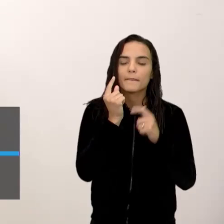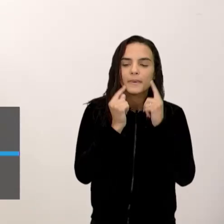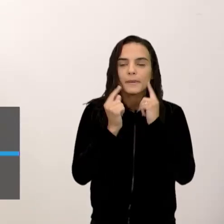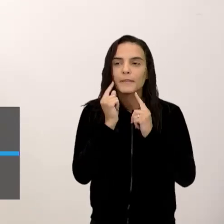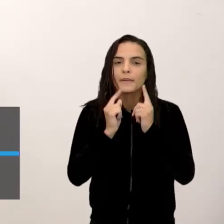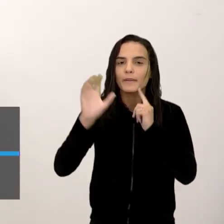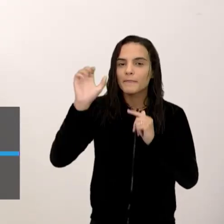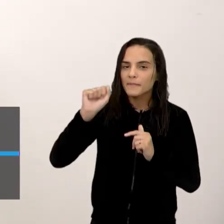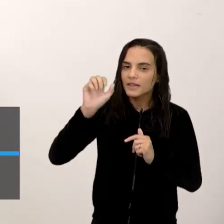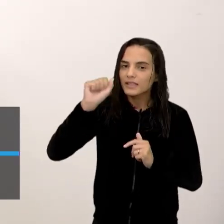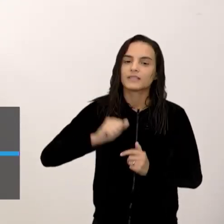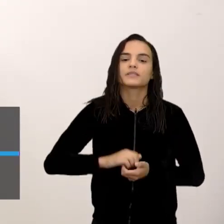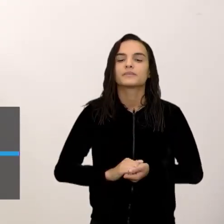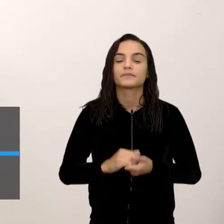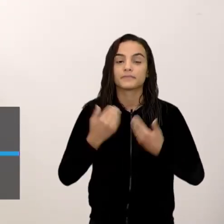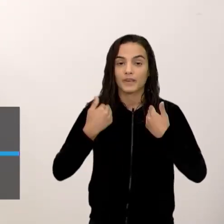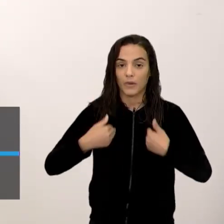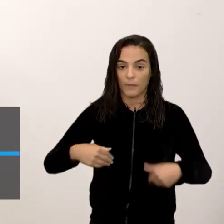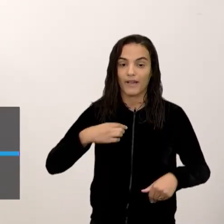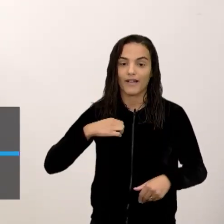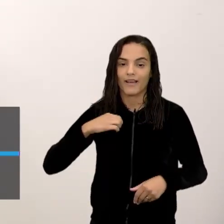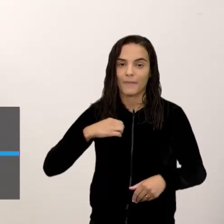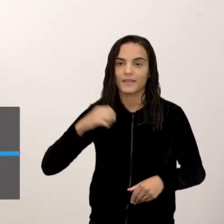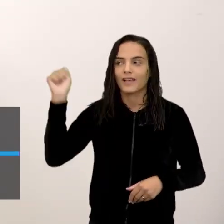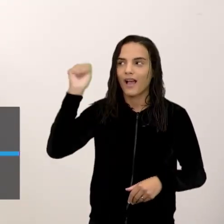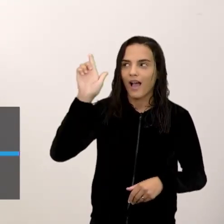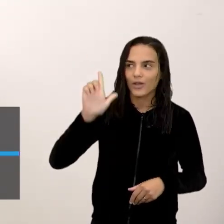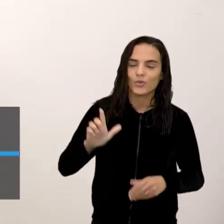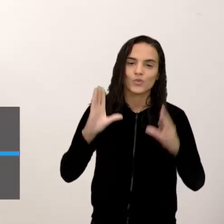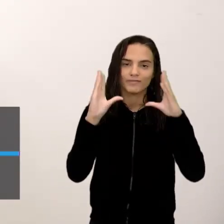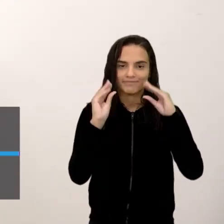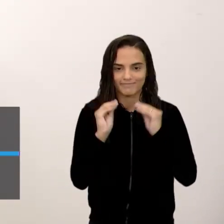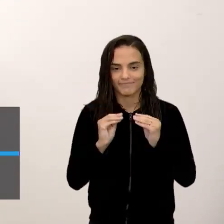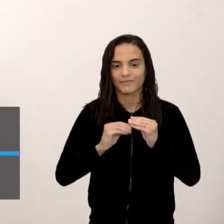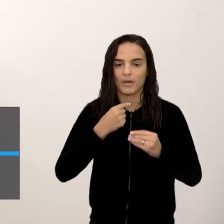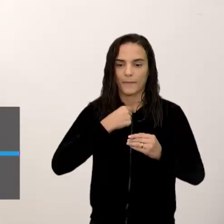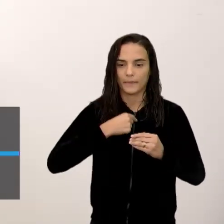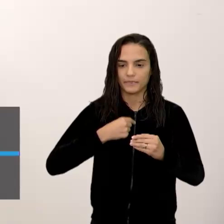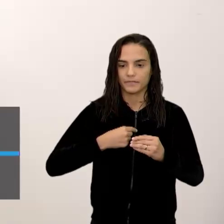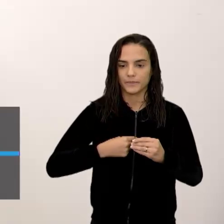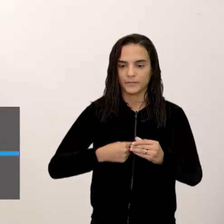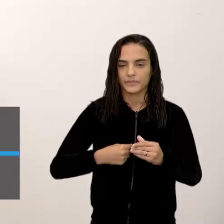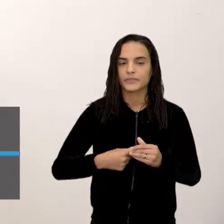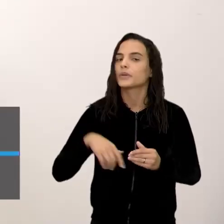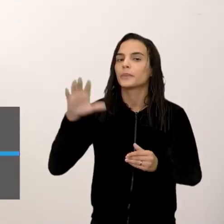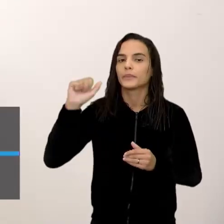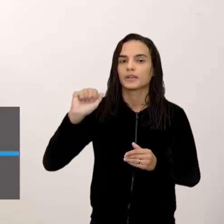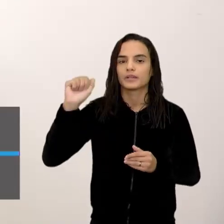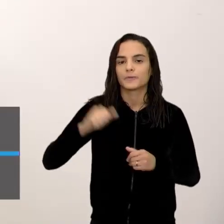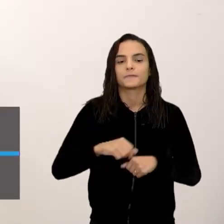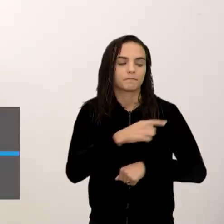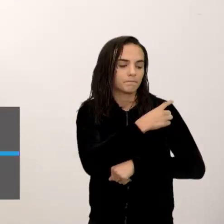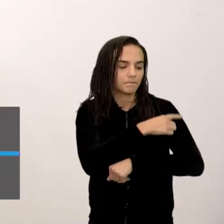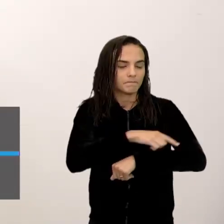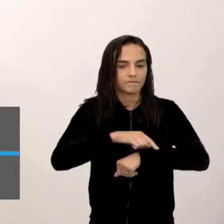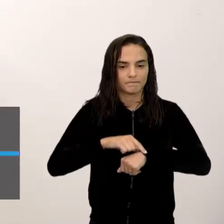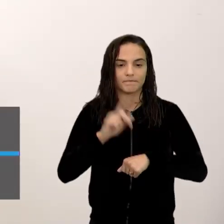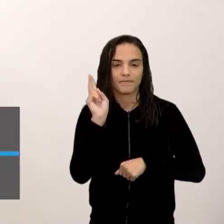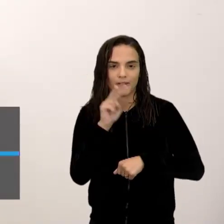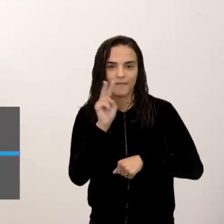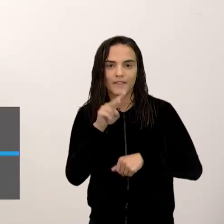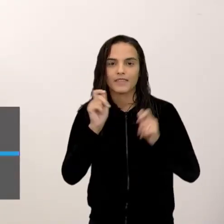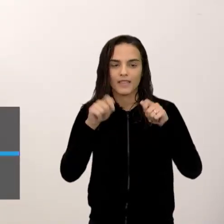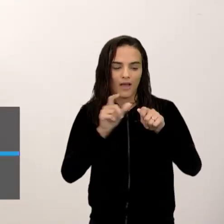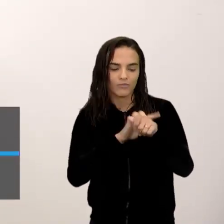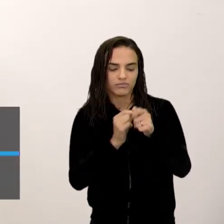brancos. Estou usando hoje uma camisa azul escura com botões brancos. No meu braço direito é possível ver uma